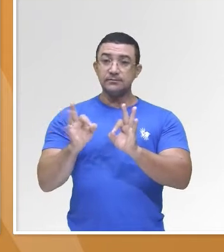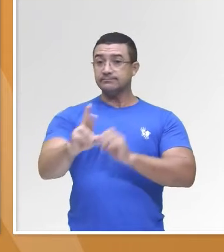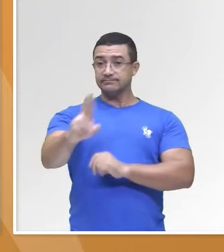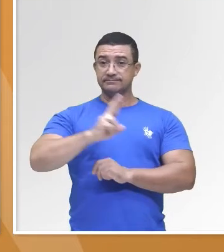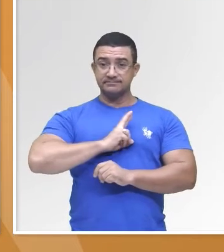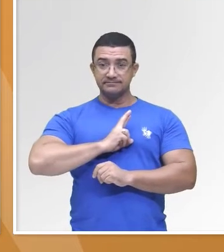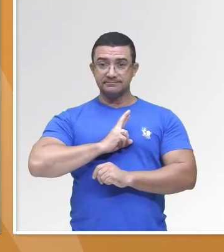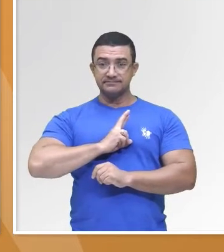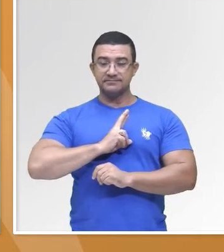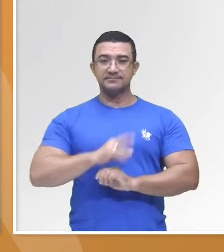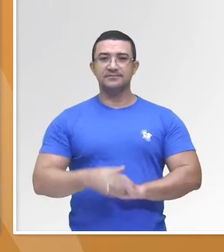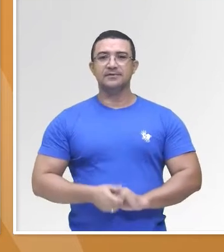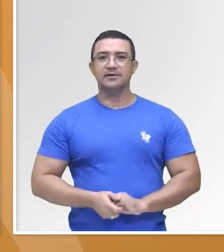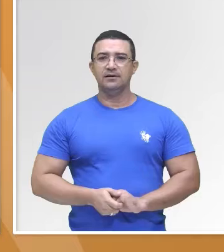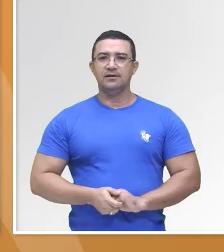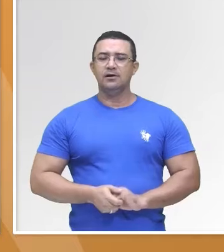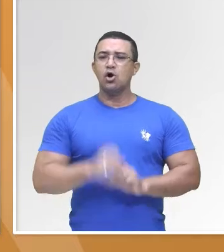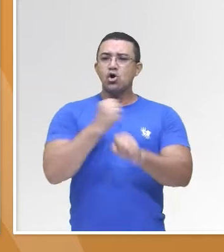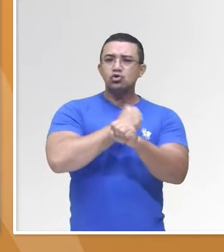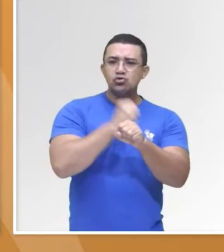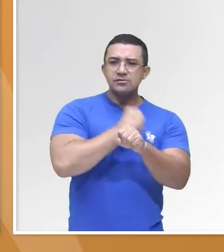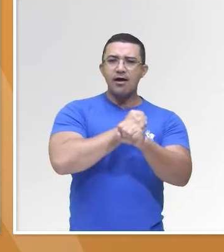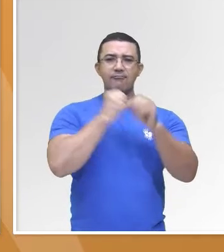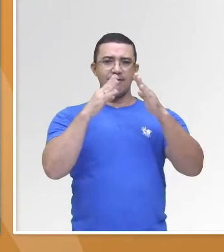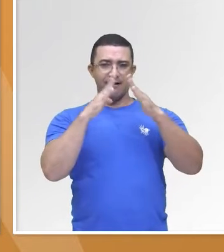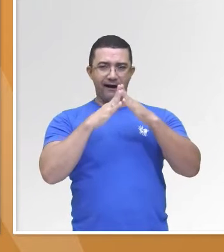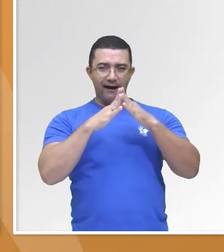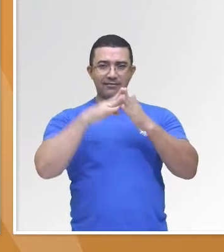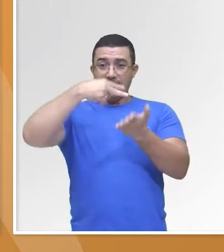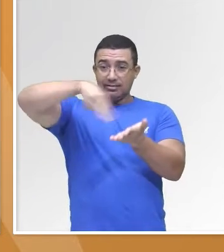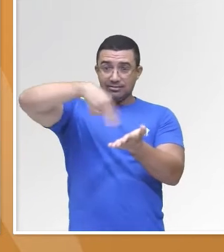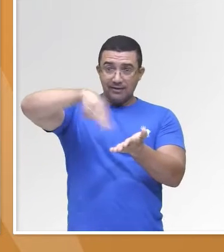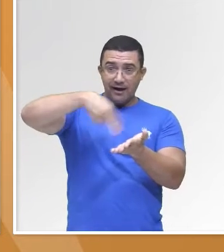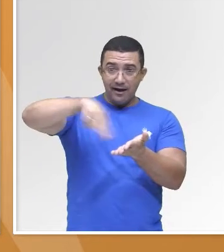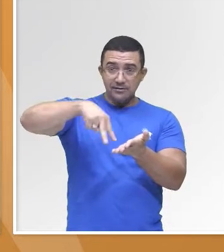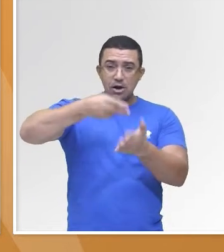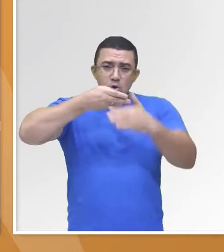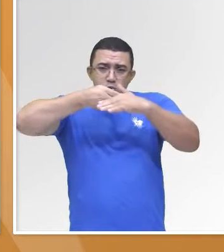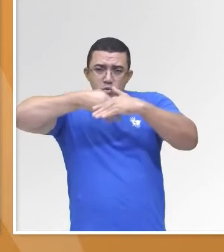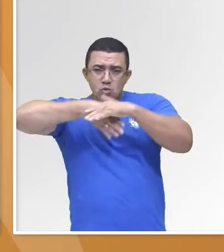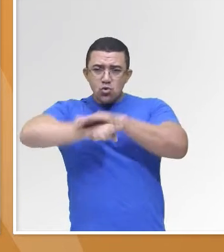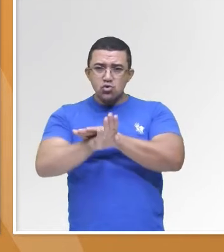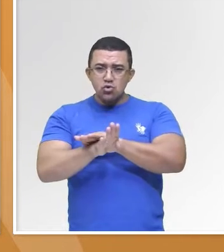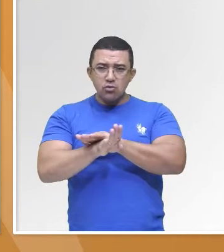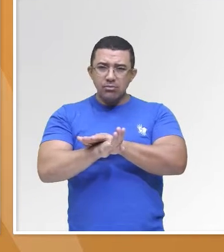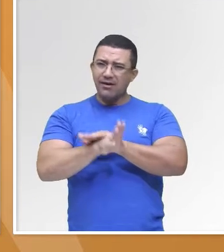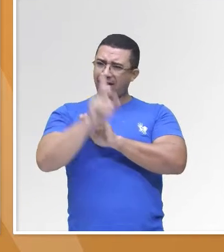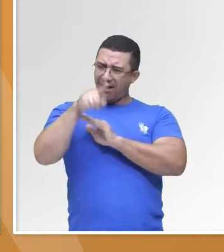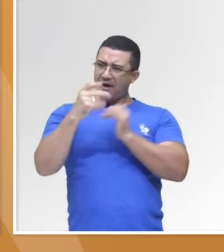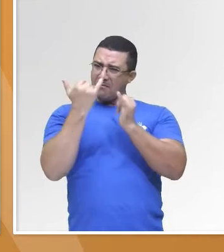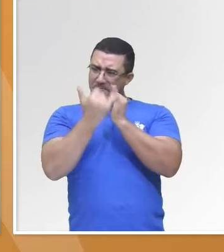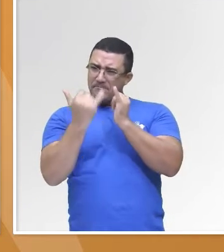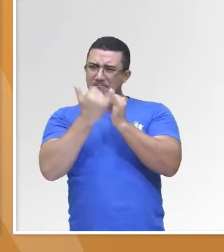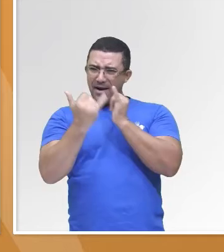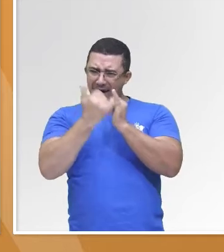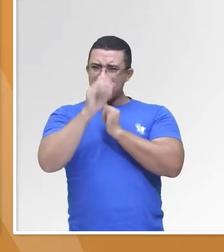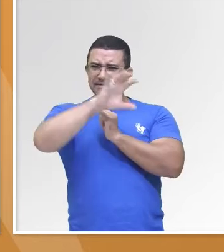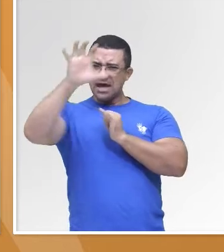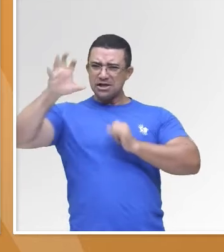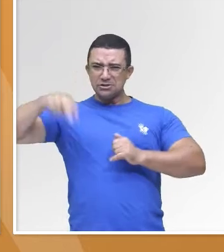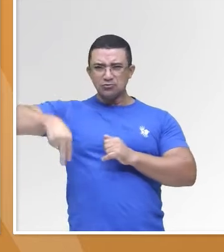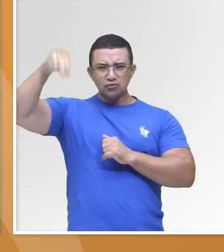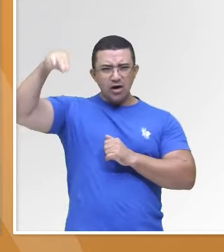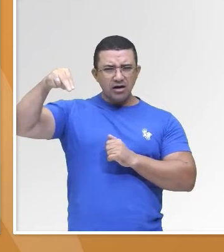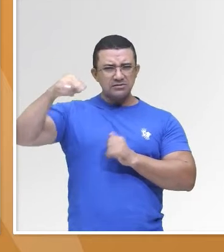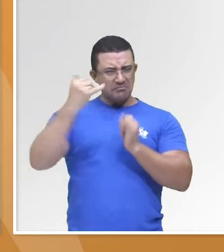responder. As construções, as danças e os costumes se assemelham com a nossa região